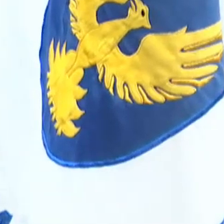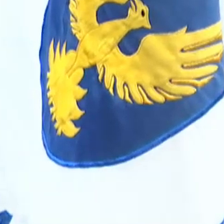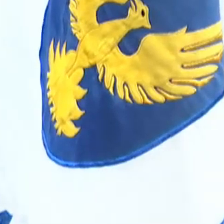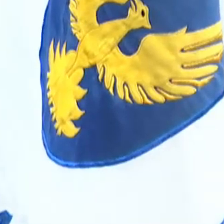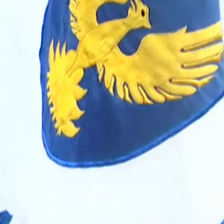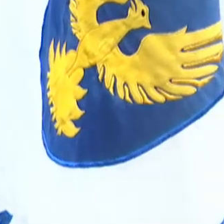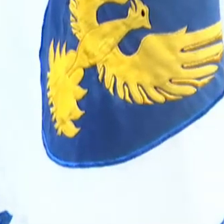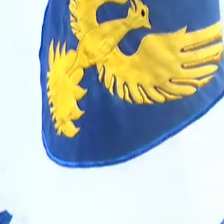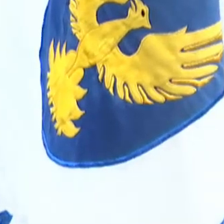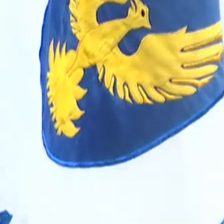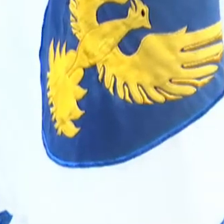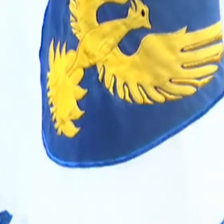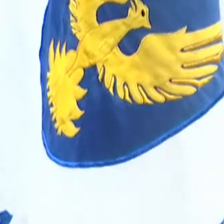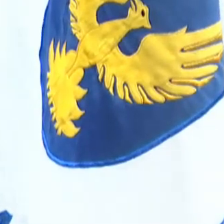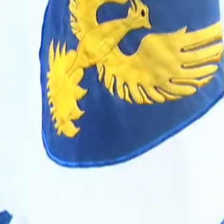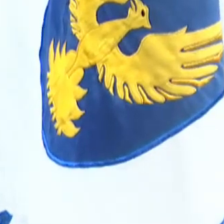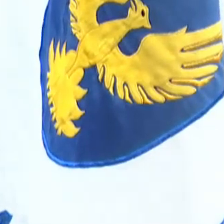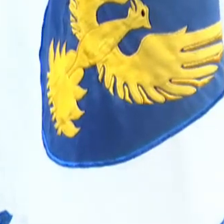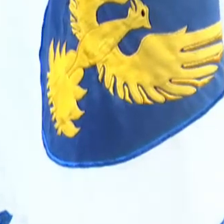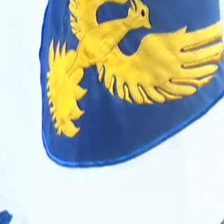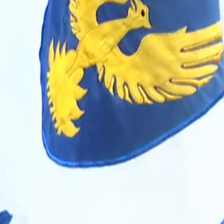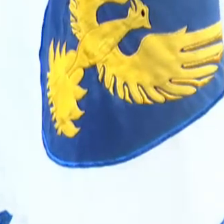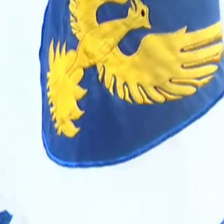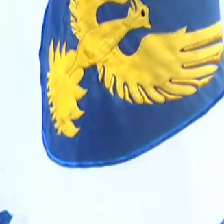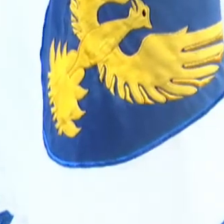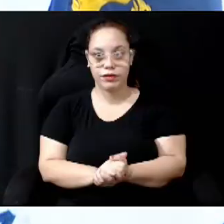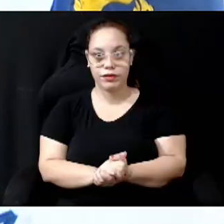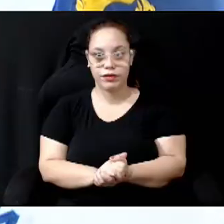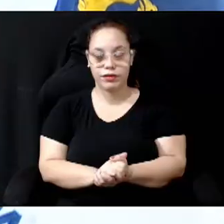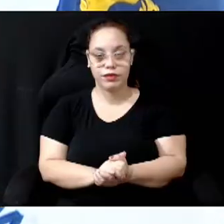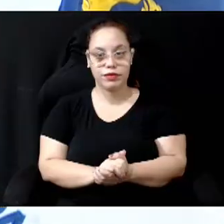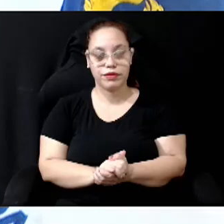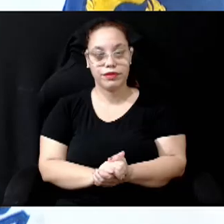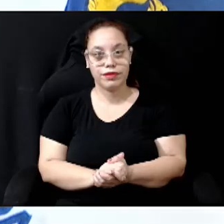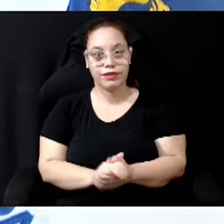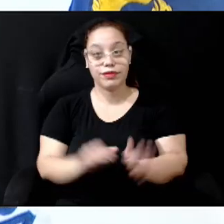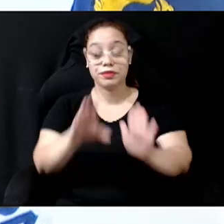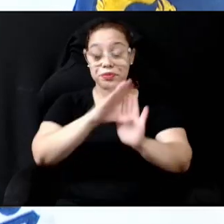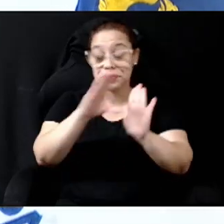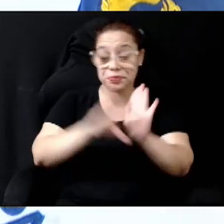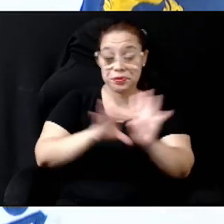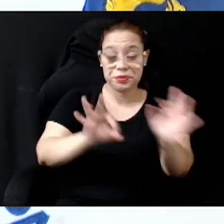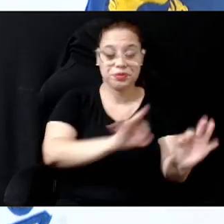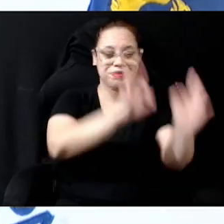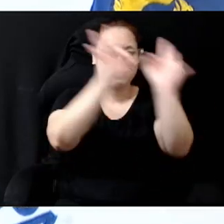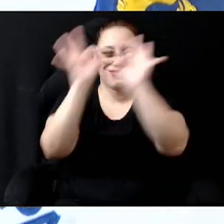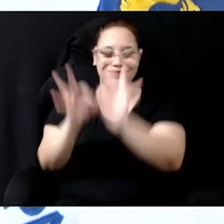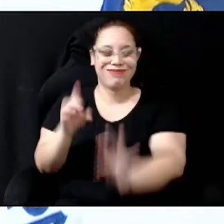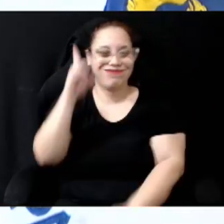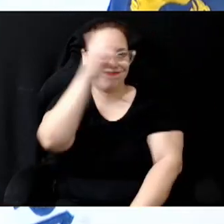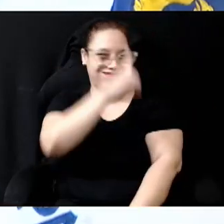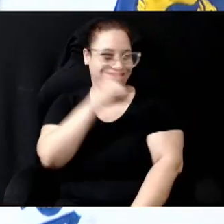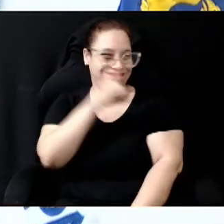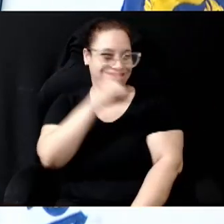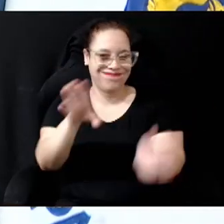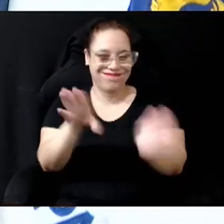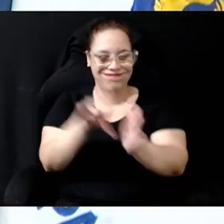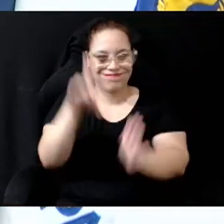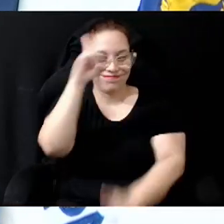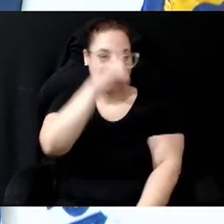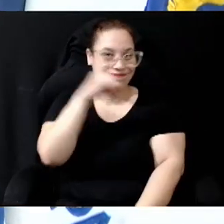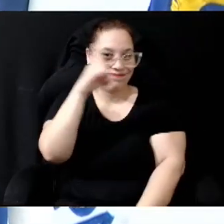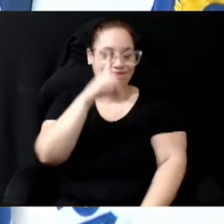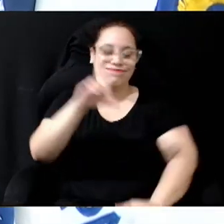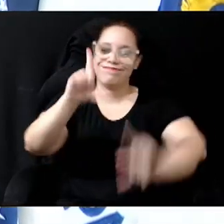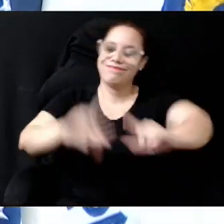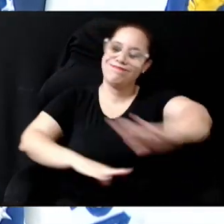nós temos uma programação muito variada e você pode acompanhar de domingo a domingo a programação TV Câmara Campinas.